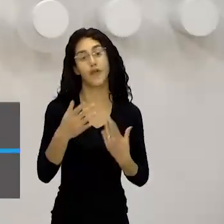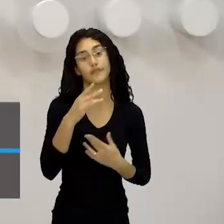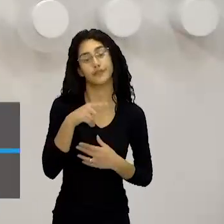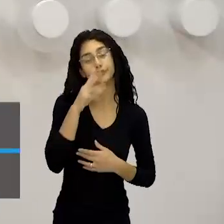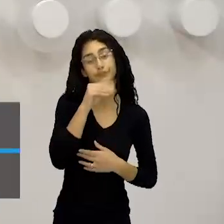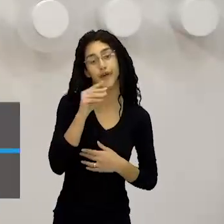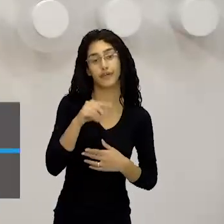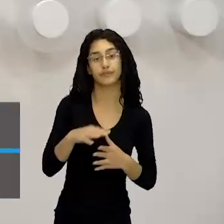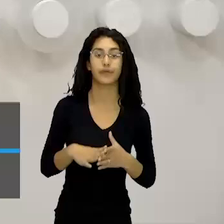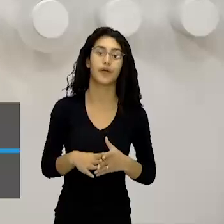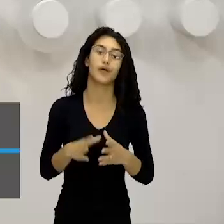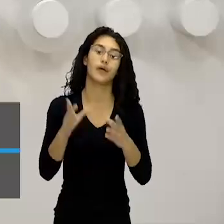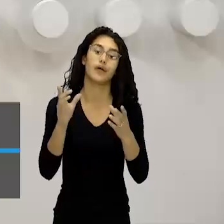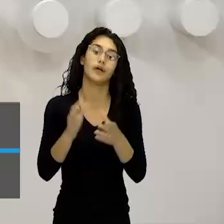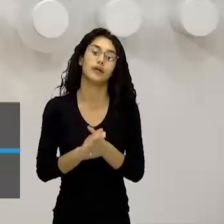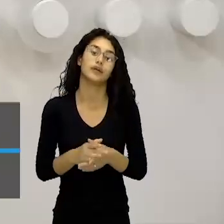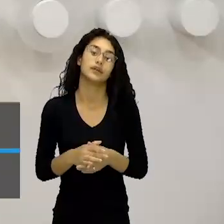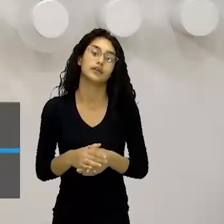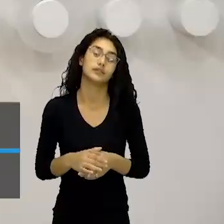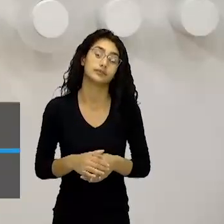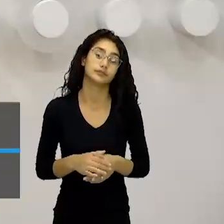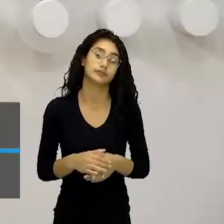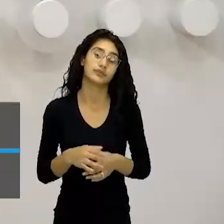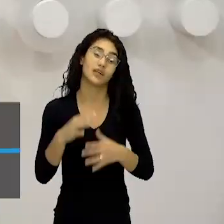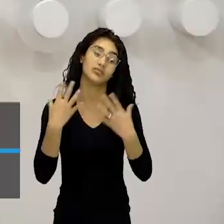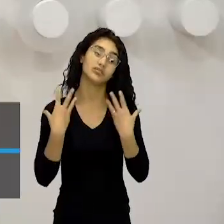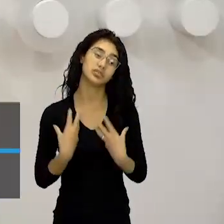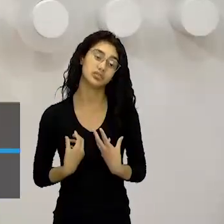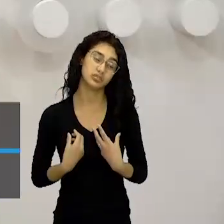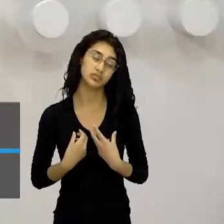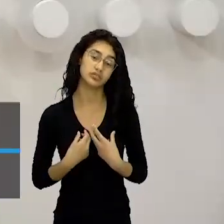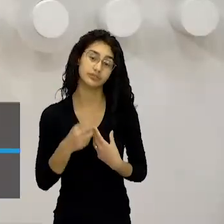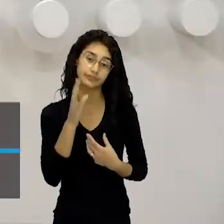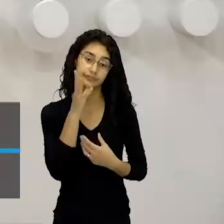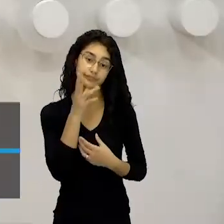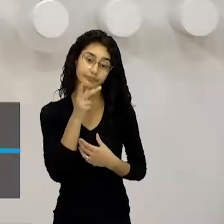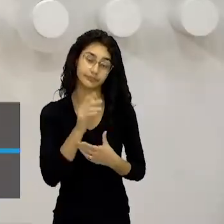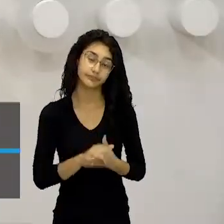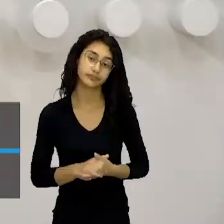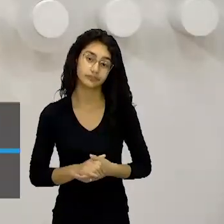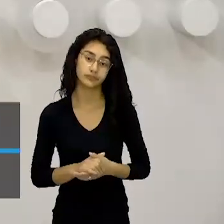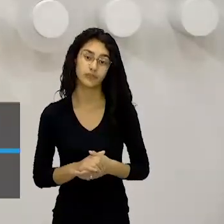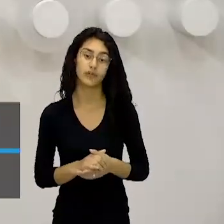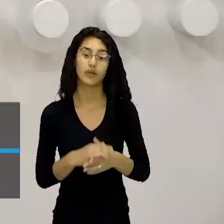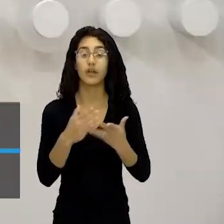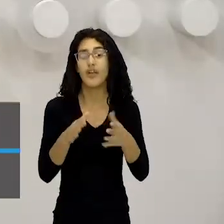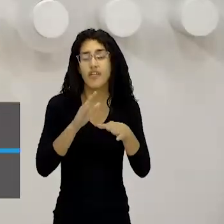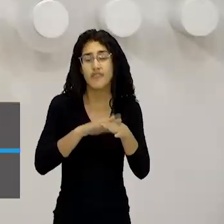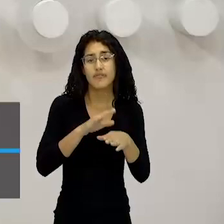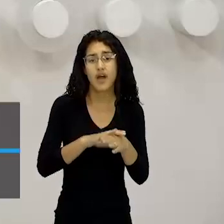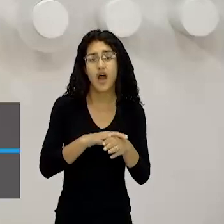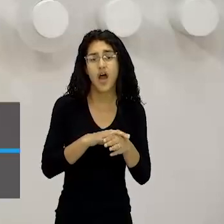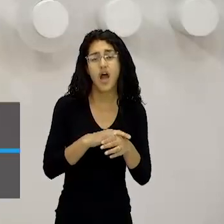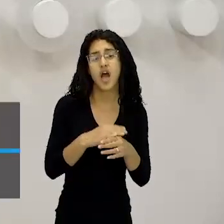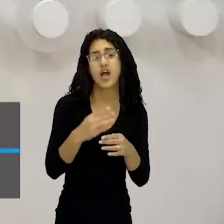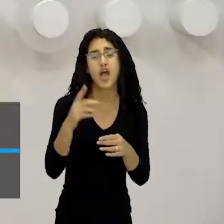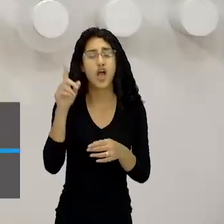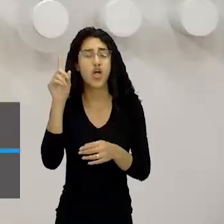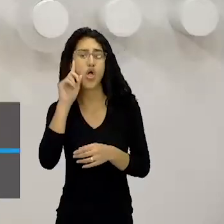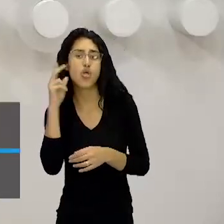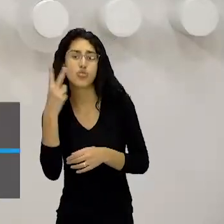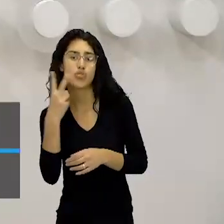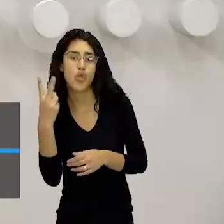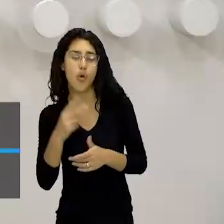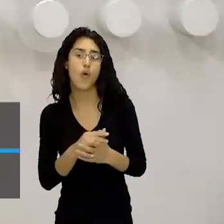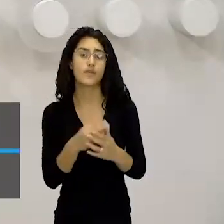aquele negócio cheio, me bate um desânimo. Então eu oriento eles assim a fazer a pouco, a cada 2 dias, a cada 3 dias,